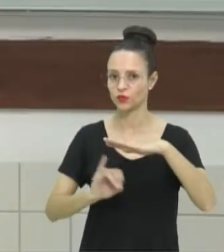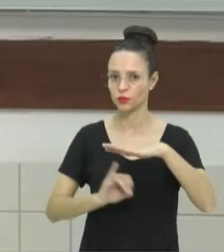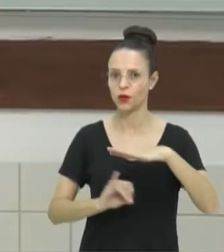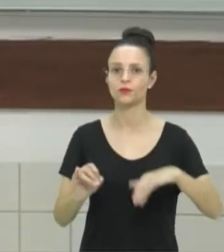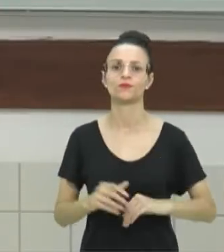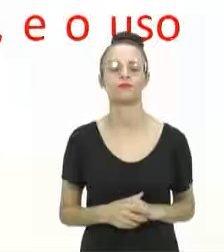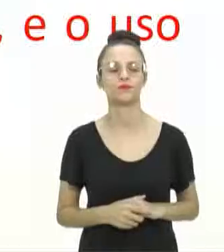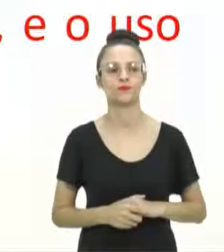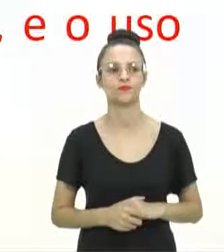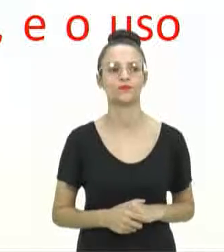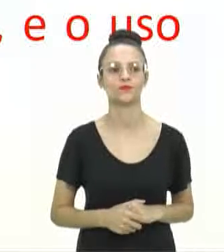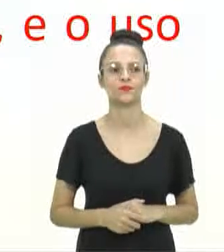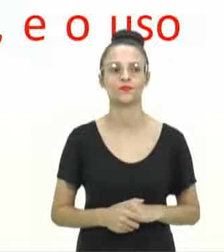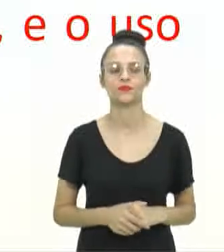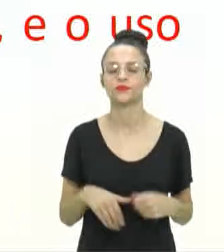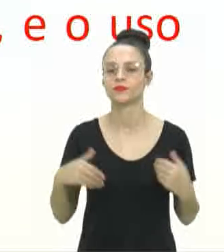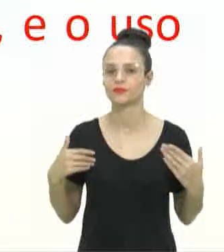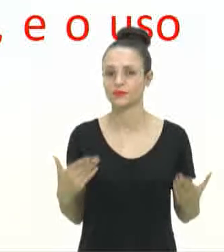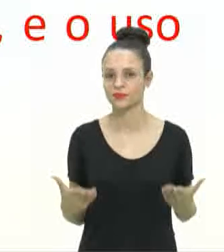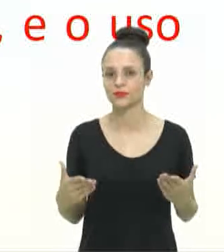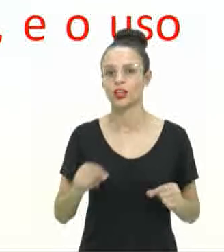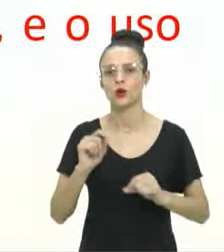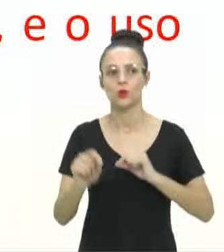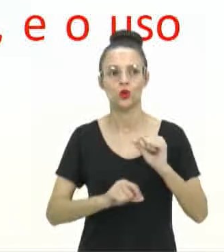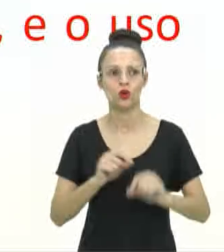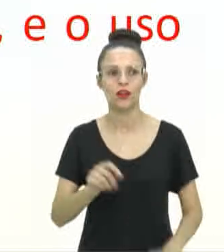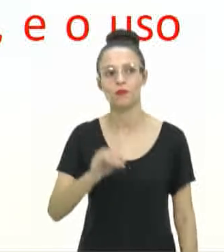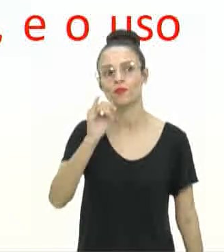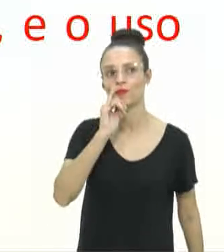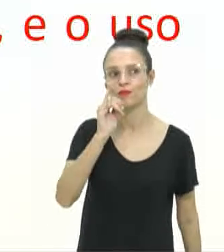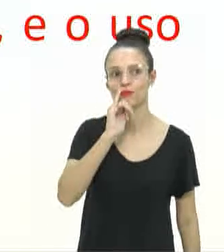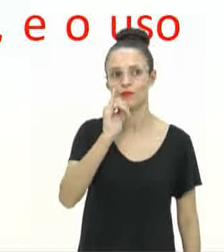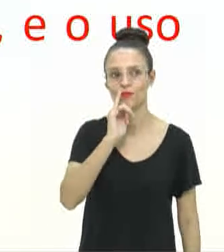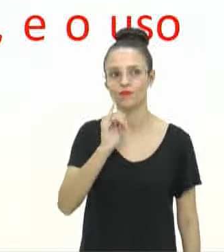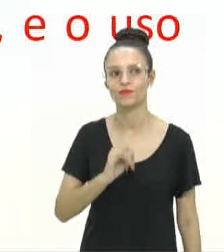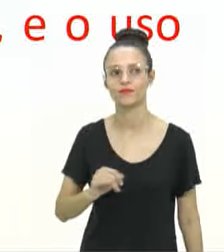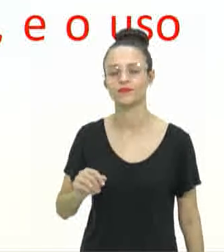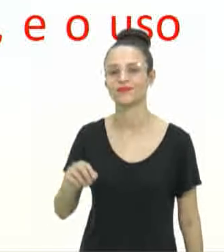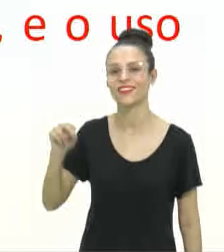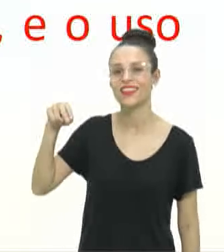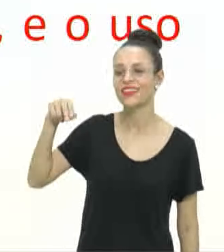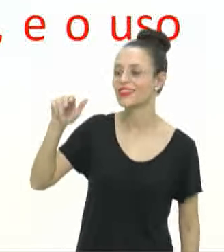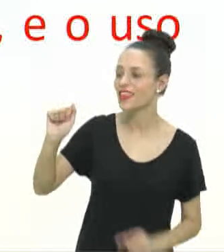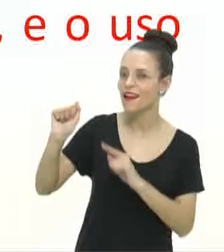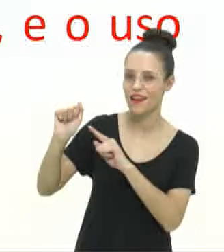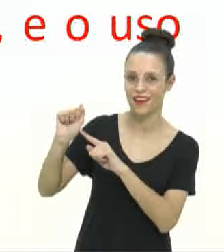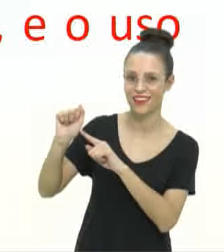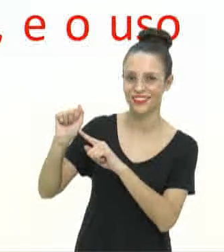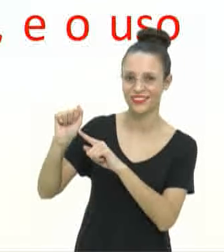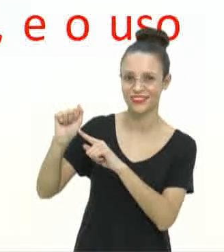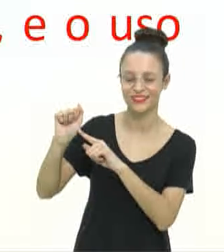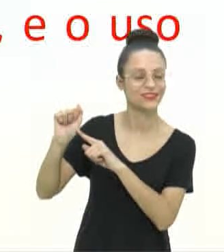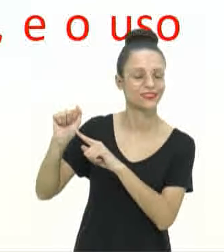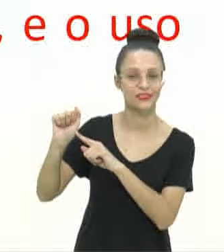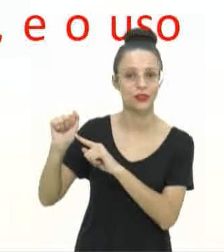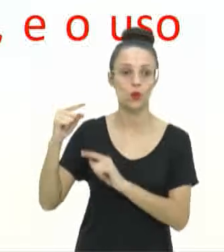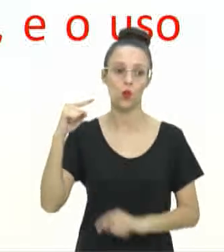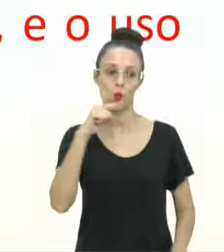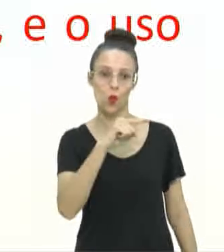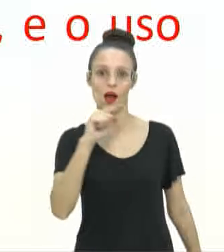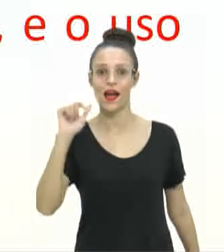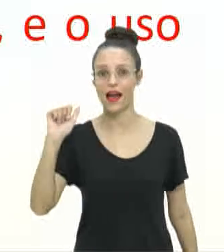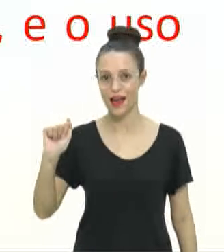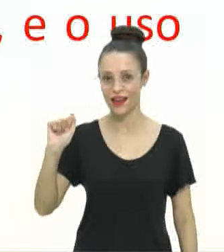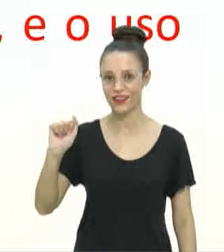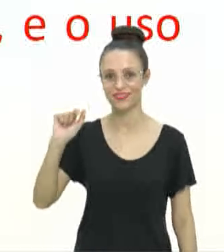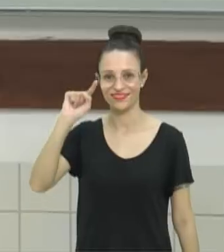coloquial, tá? Então, as marcas coloquiais são, por exemplo, o uso de na panificadora ao invés de a panificadora,